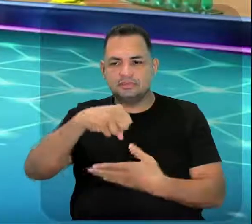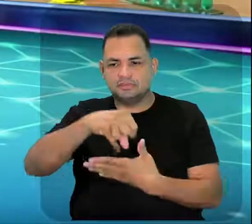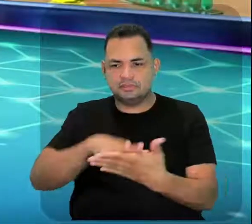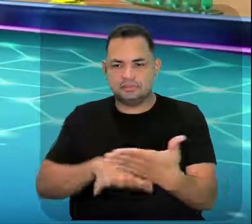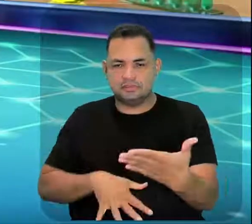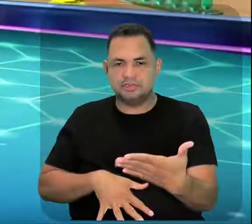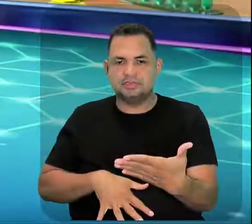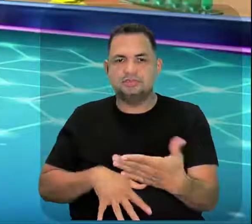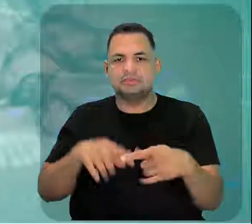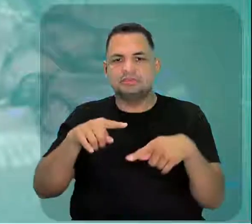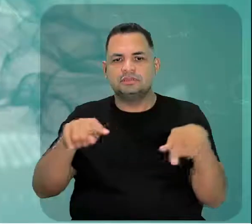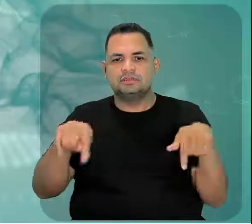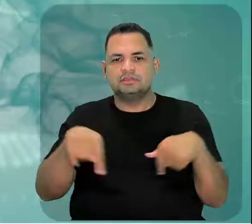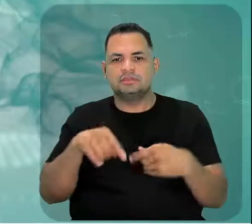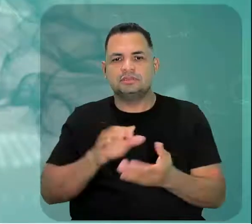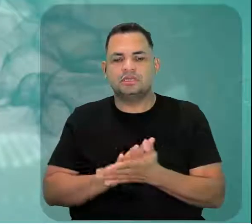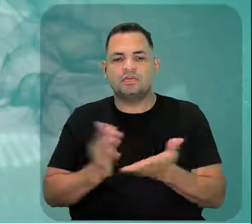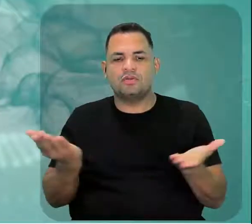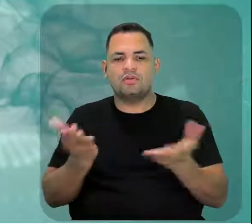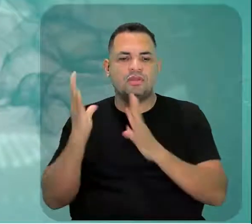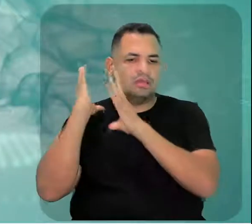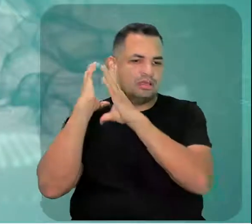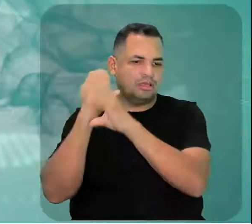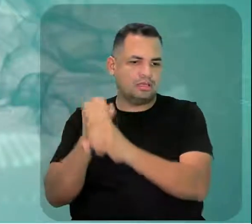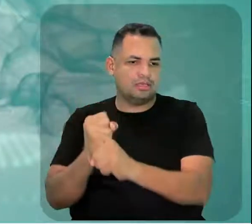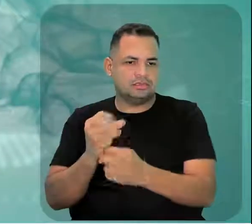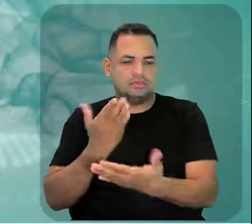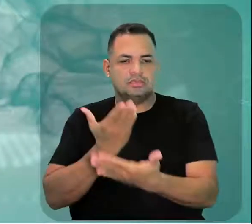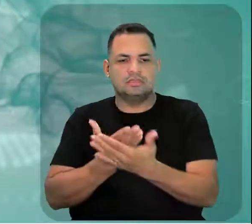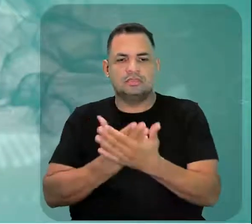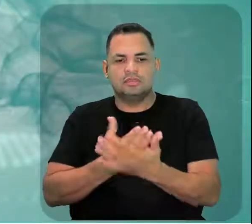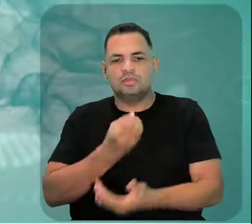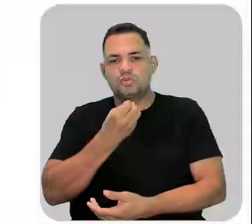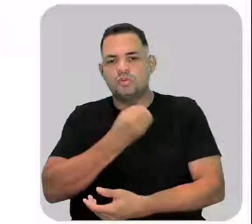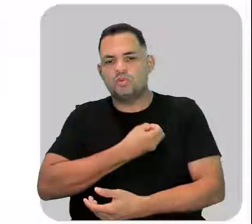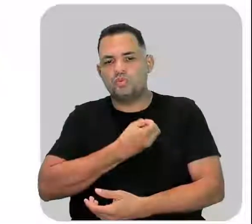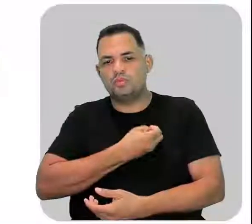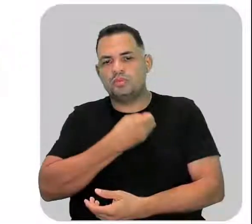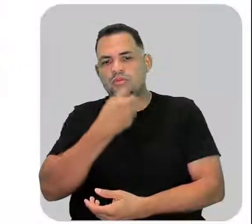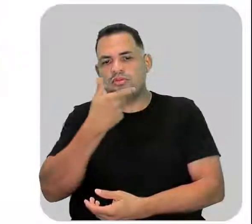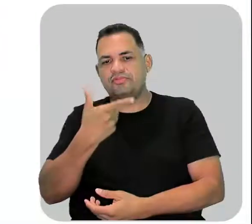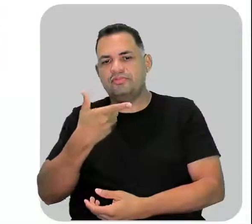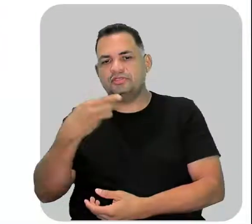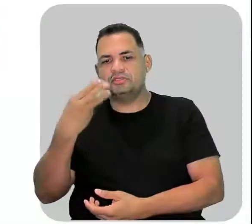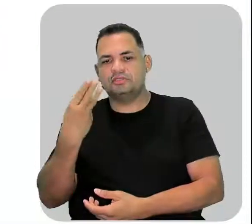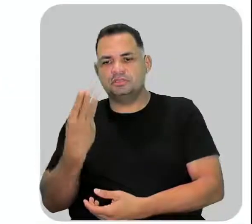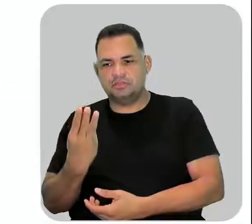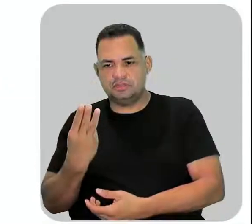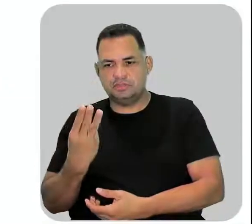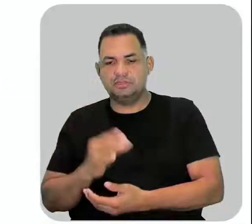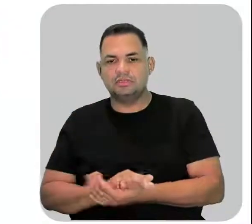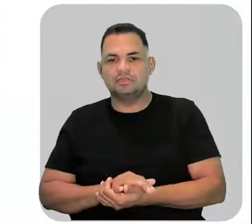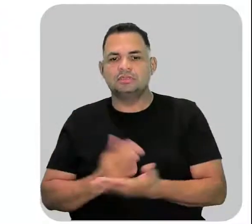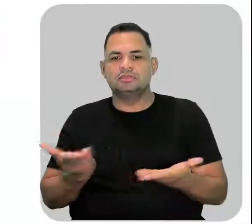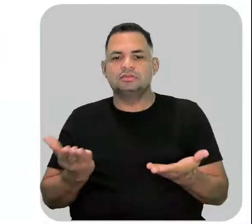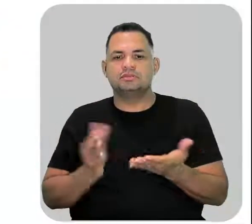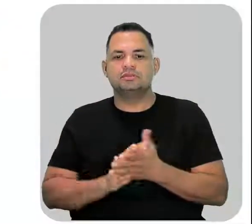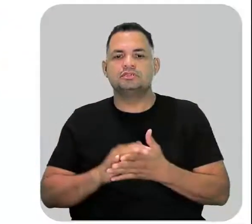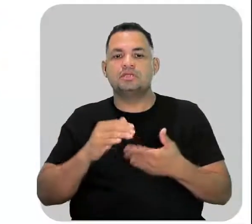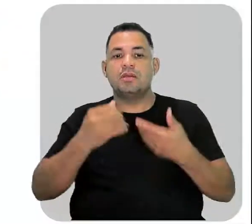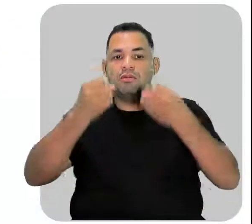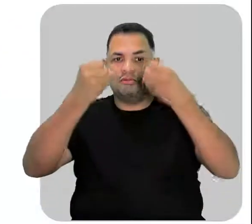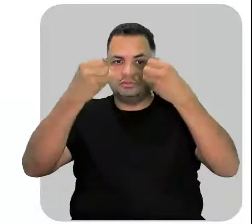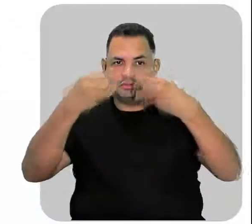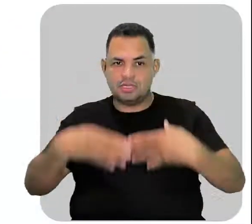sala. Então, vamos lá para a nossa revisão da aula número 23. Estamos falando de